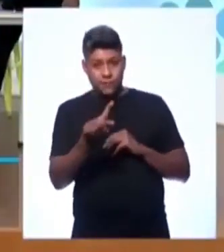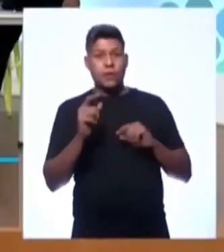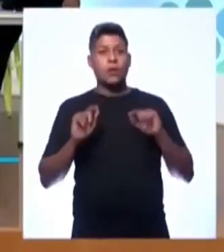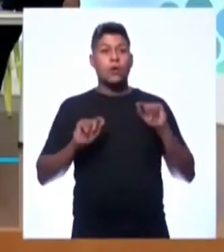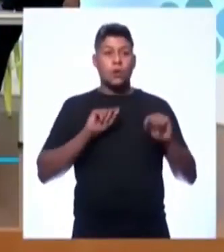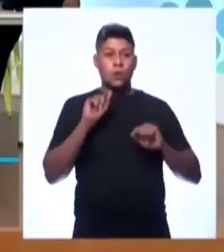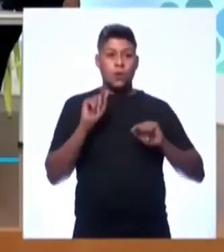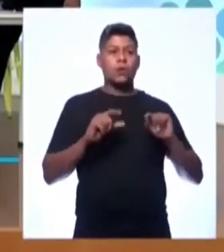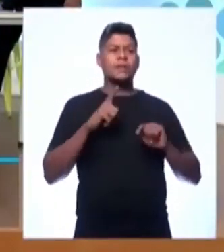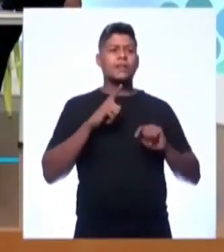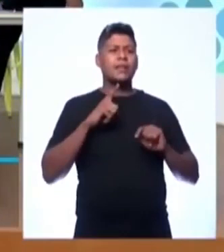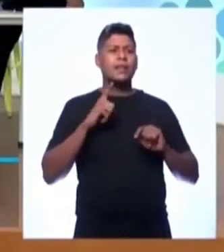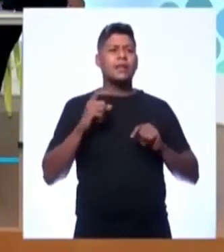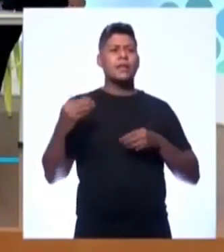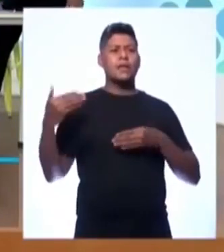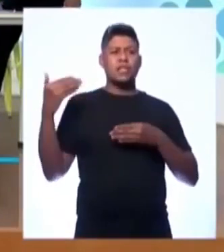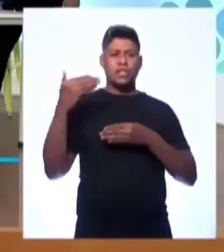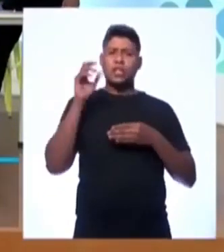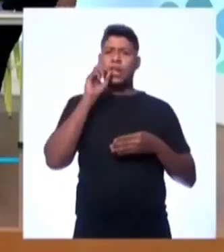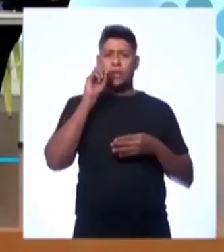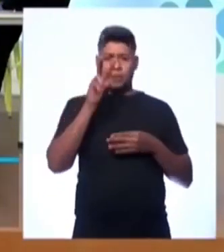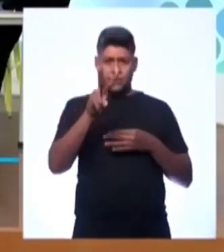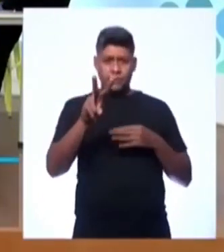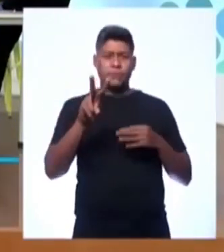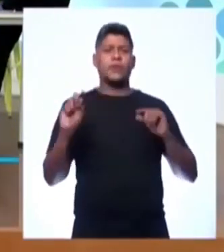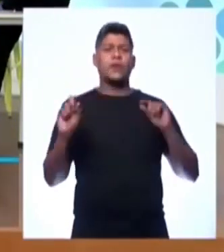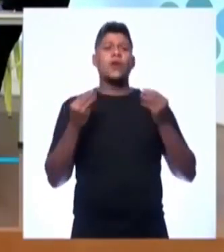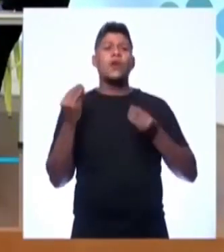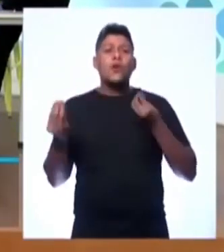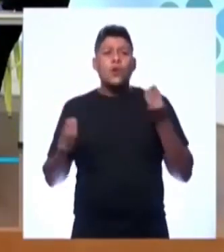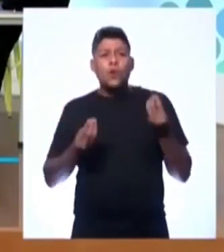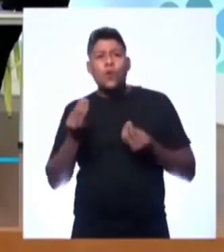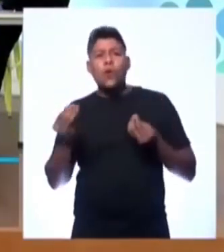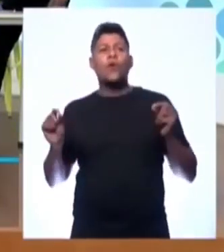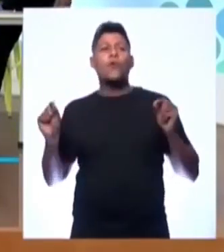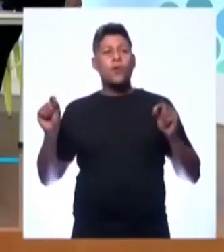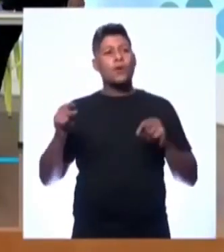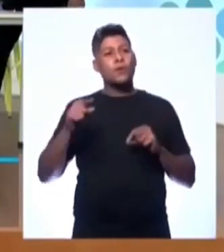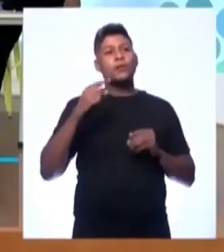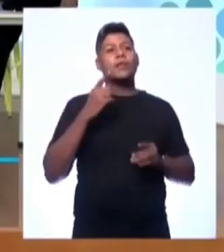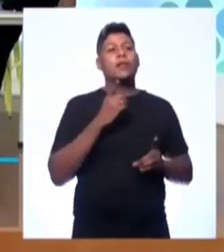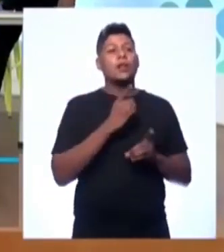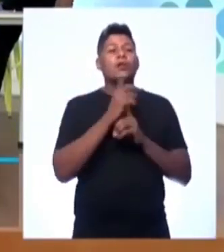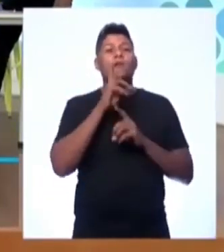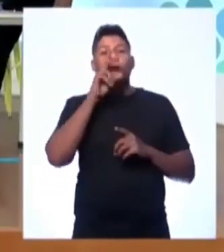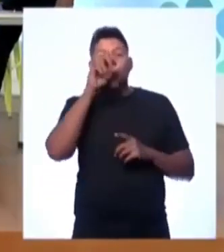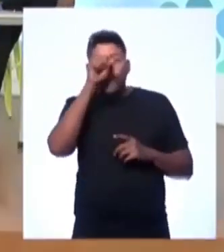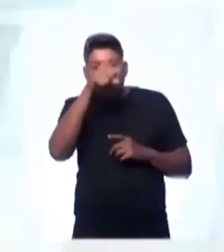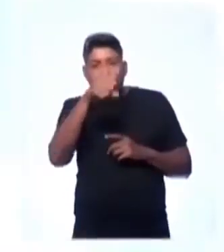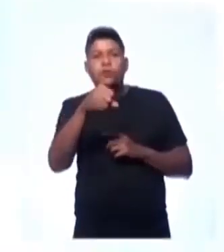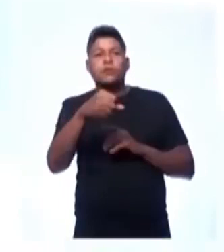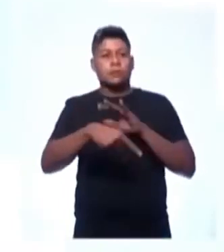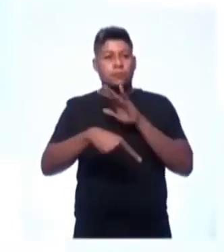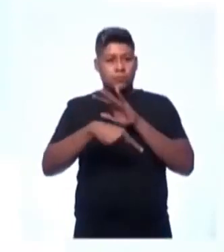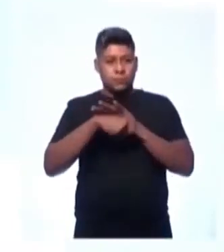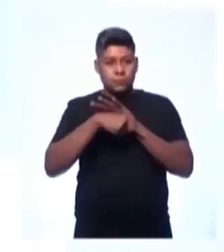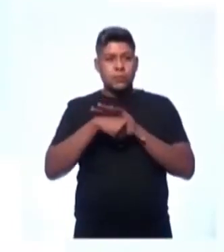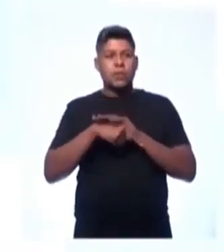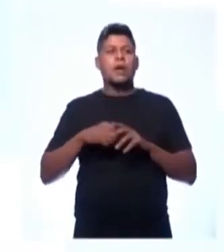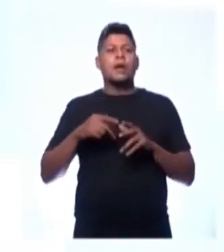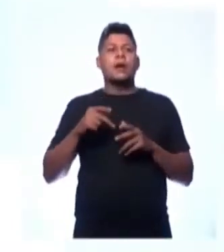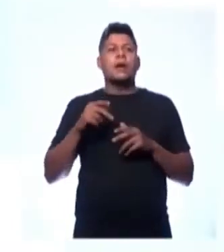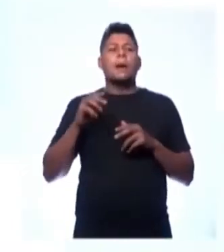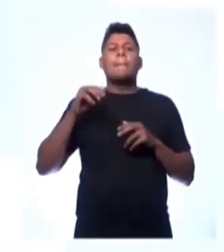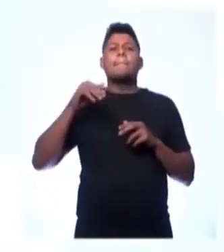sobre, tá até no slide para vocês aí visualizarem como que seria para você encontrar a força magnética que atravessa um fio,